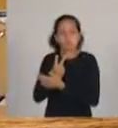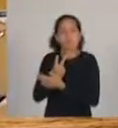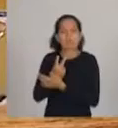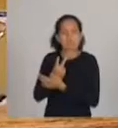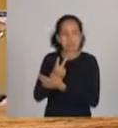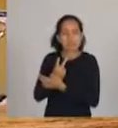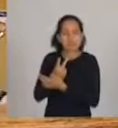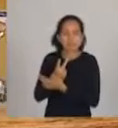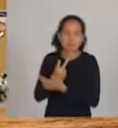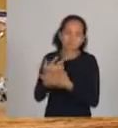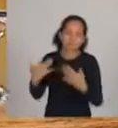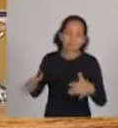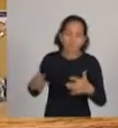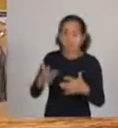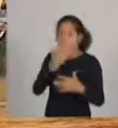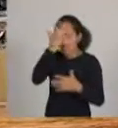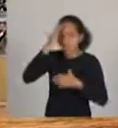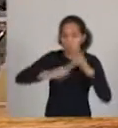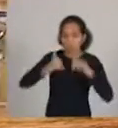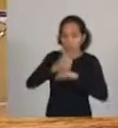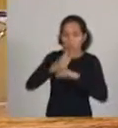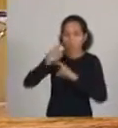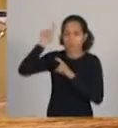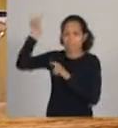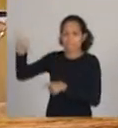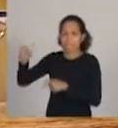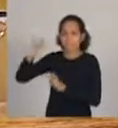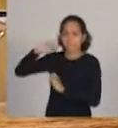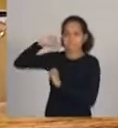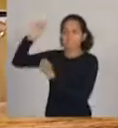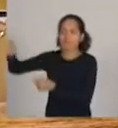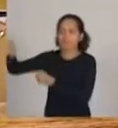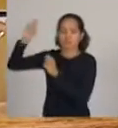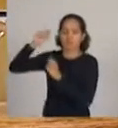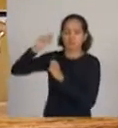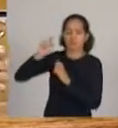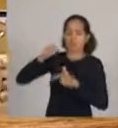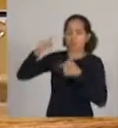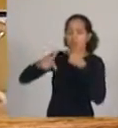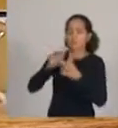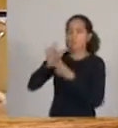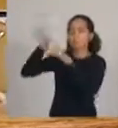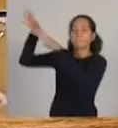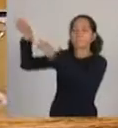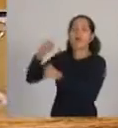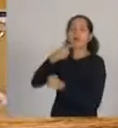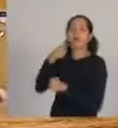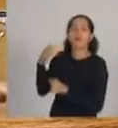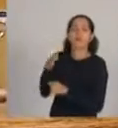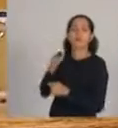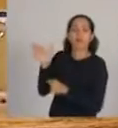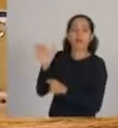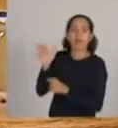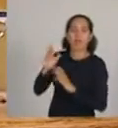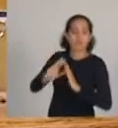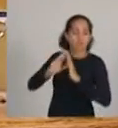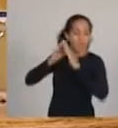vezes esses pescadores que estão indo lá buscar o sustento de sua família são vítimas,